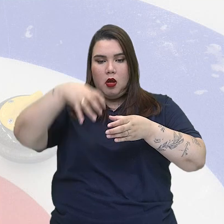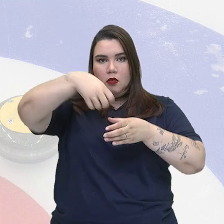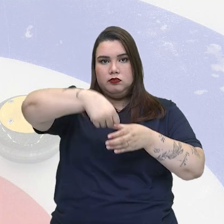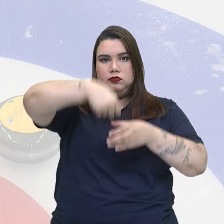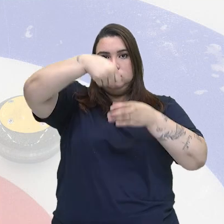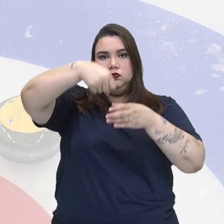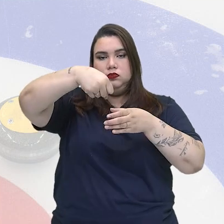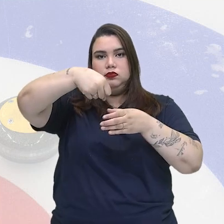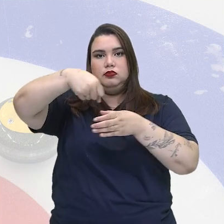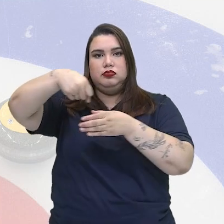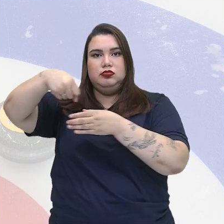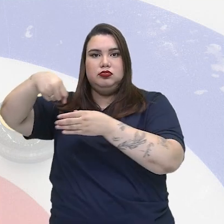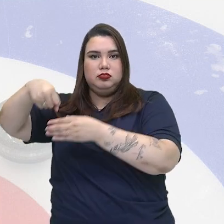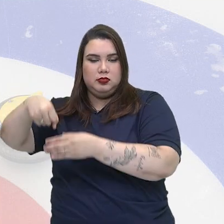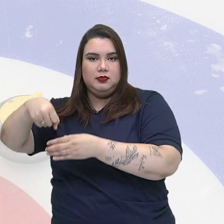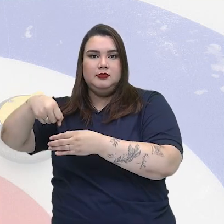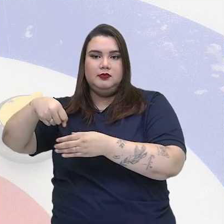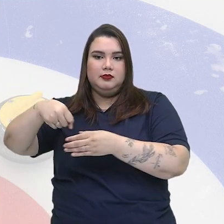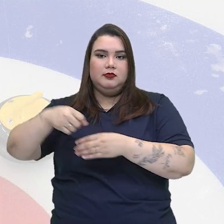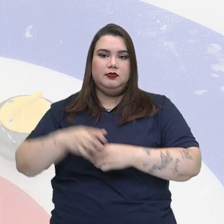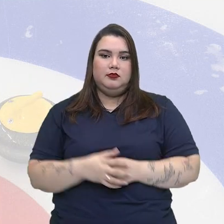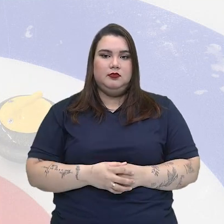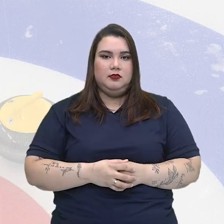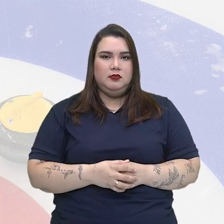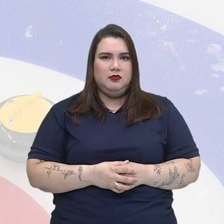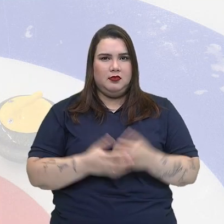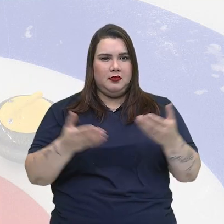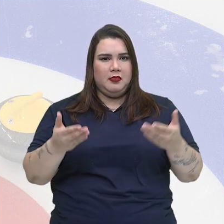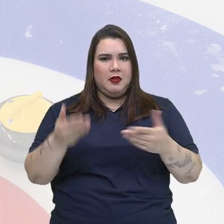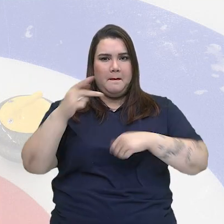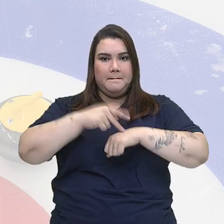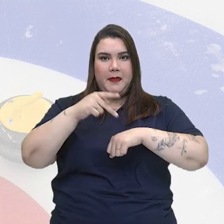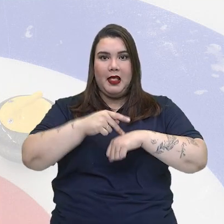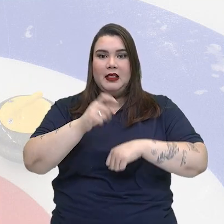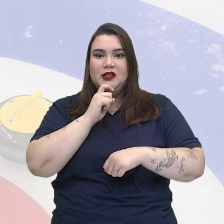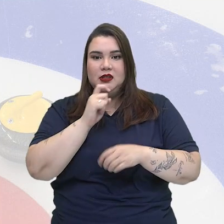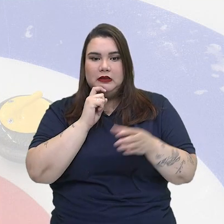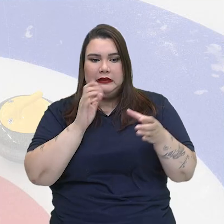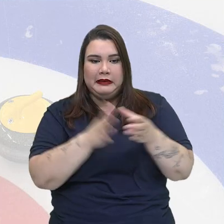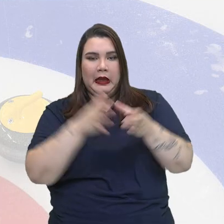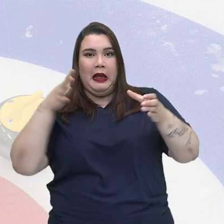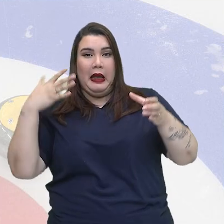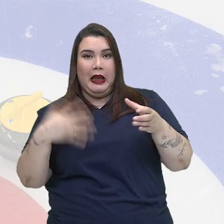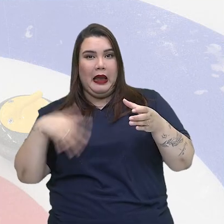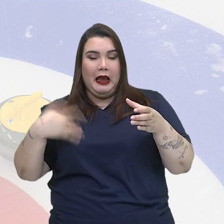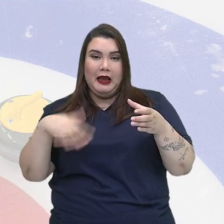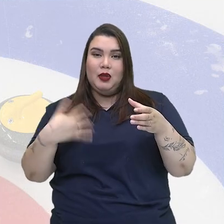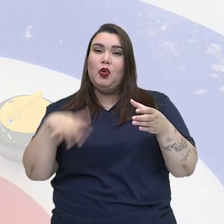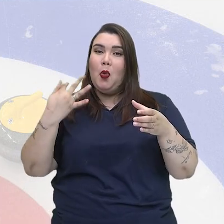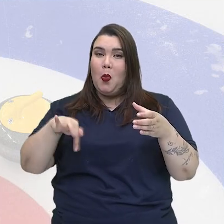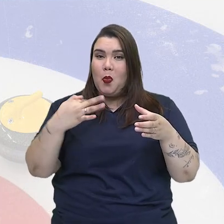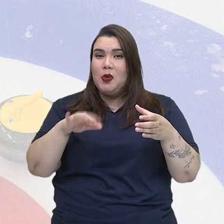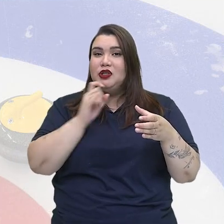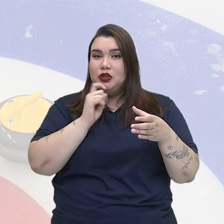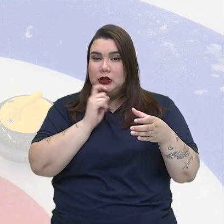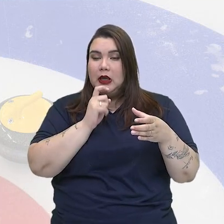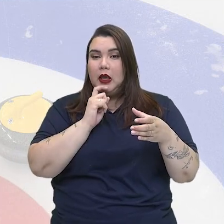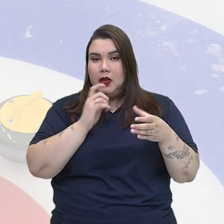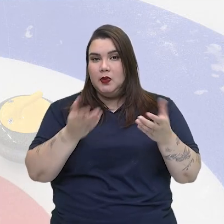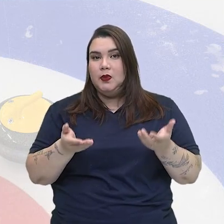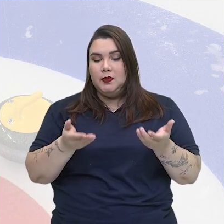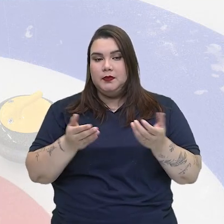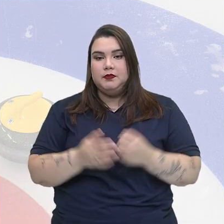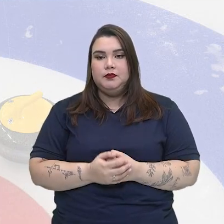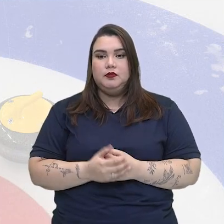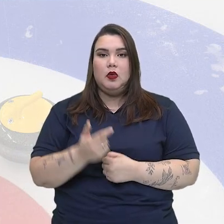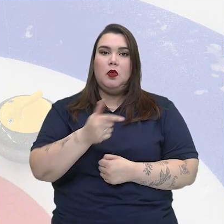Por quê? Já pensou segurar na pedra de gelo? Vai queimar a mão, né? Vai machucar a mão. Outro equipamento necessário para a